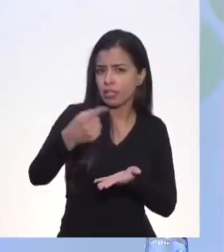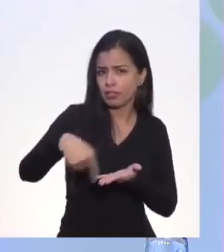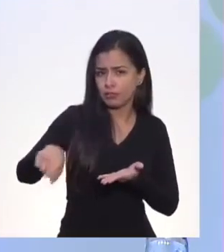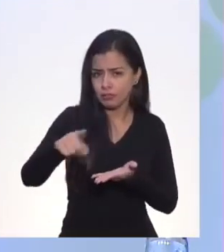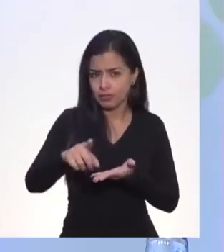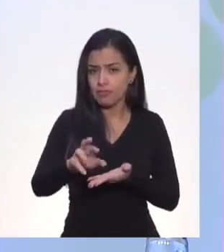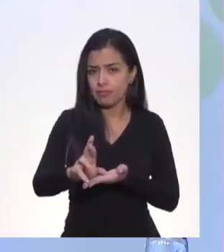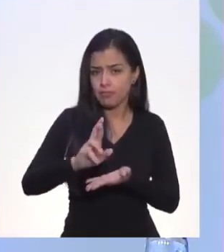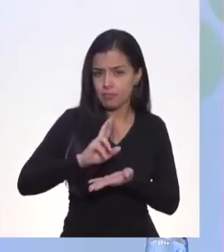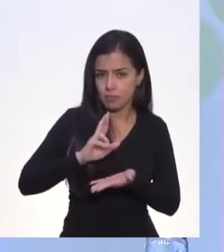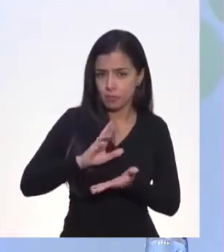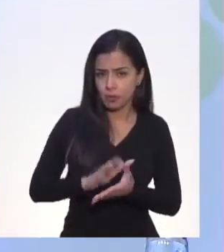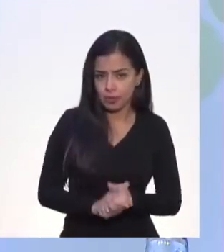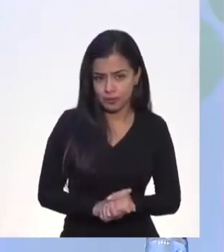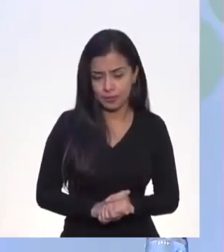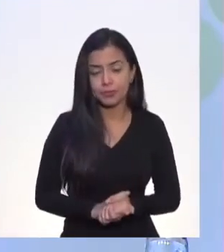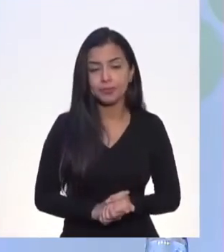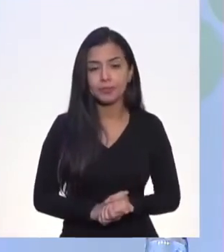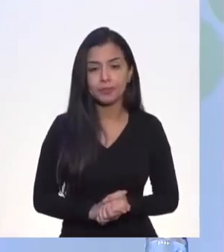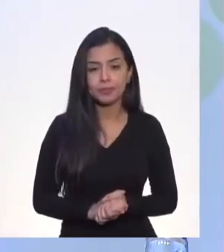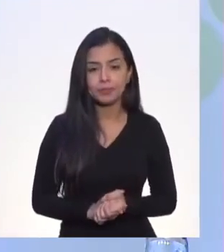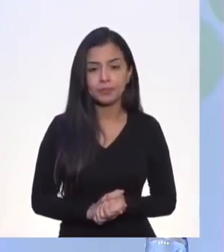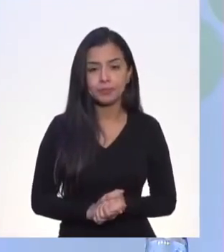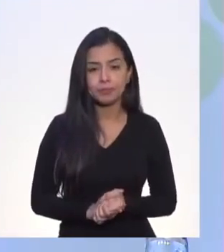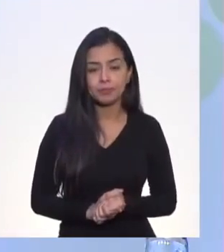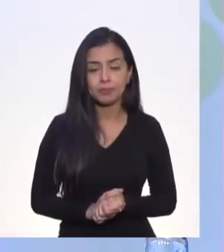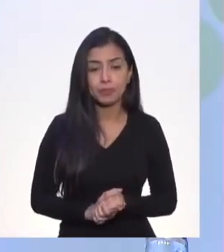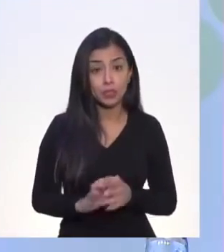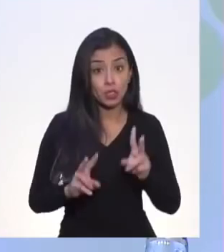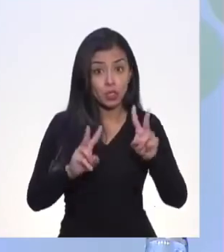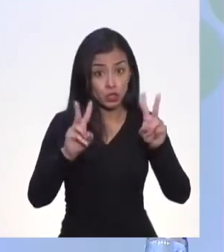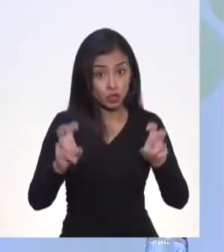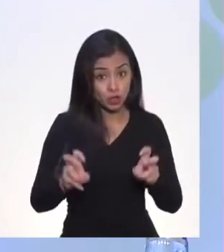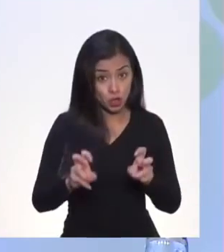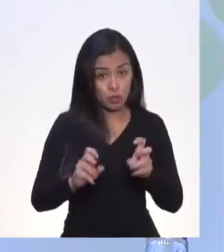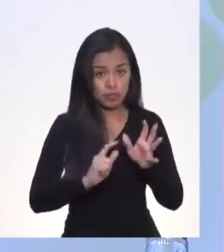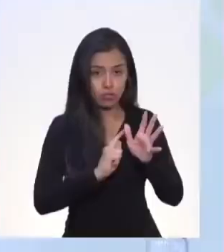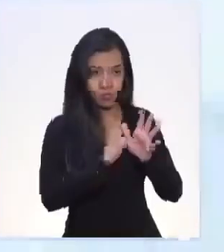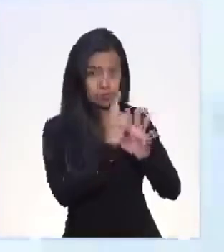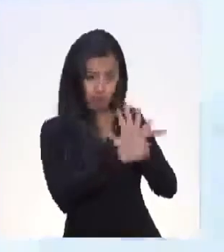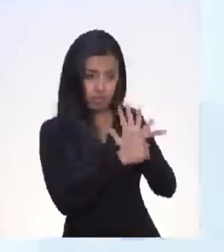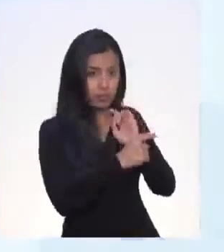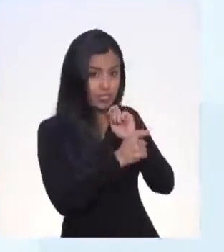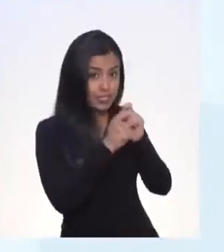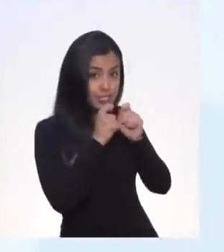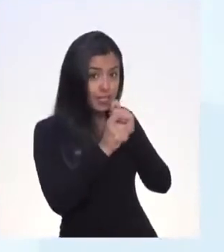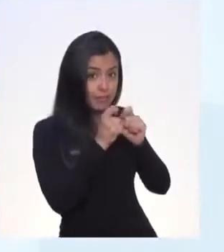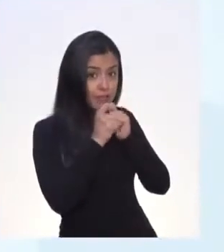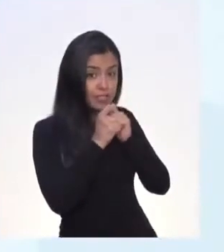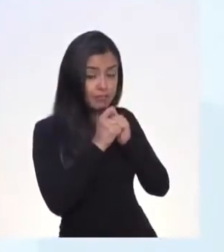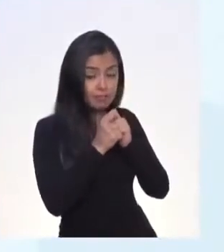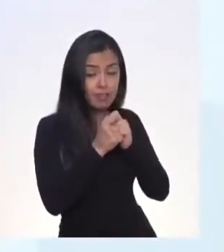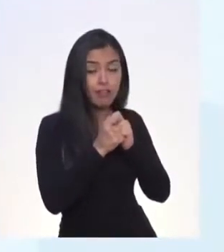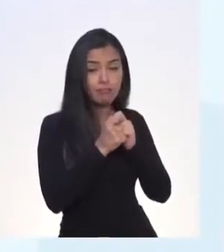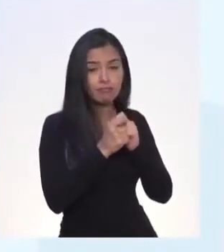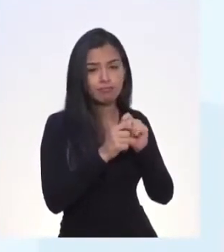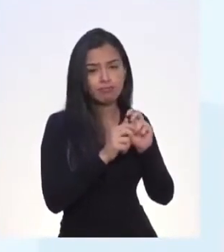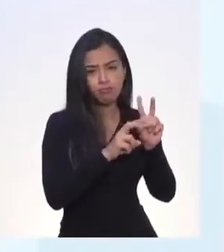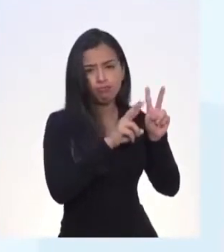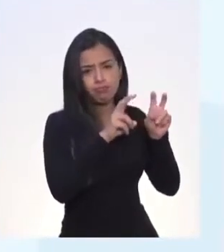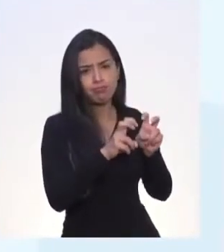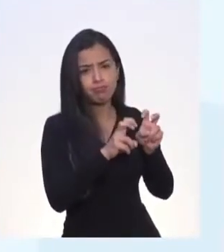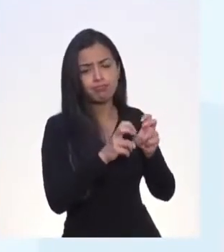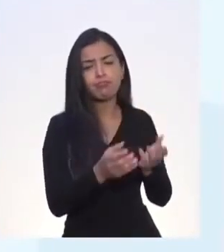toda a entrevista e agora tem uma pergunta a respeito desse gênero e, especialmente, sobre essa questão